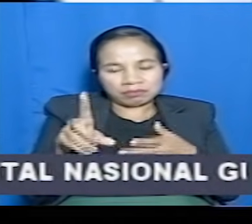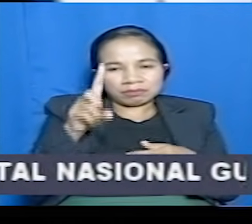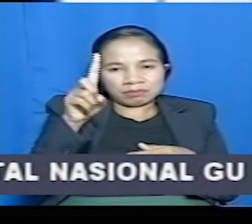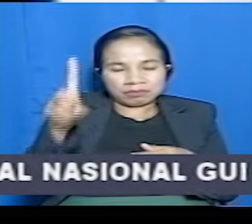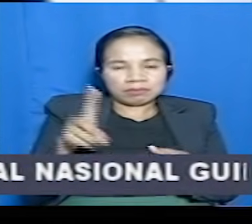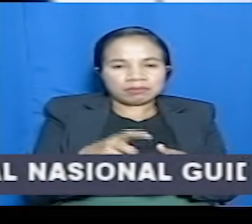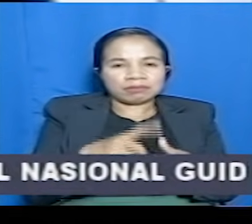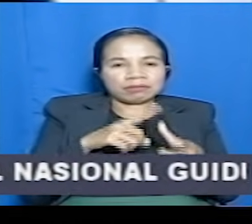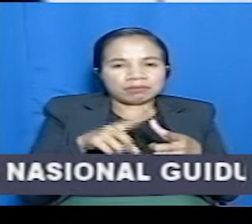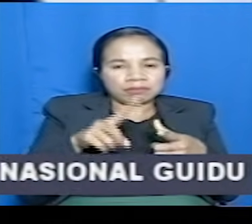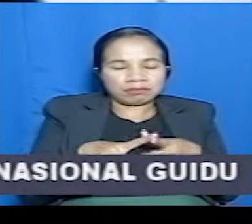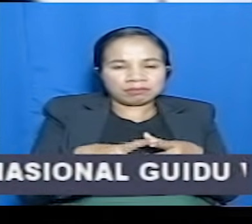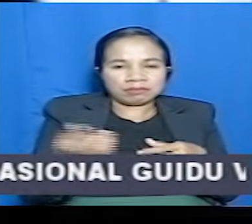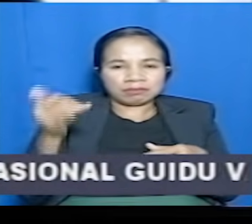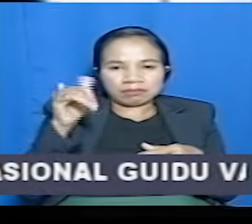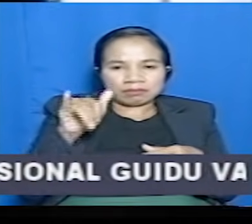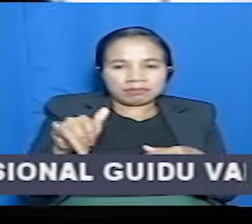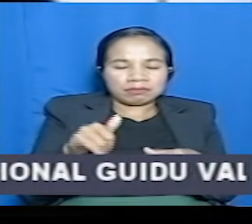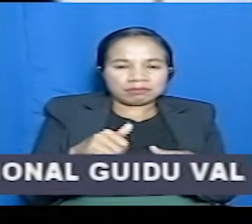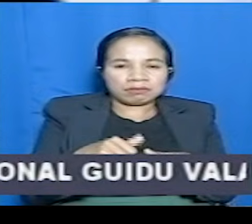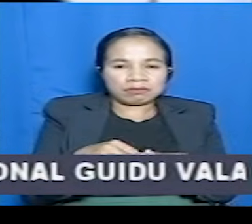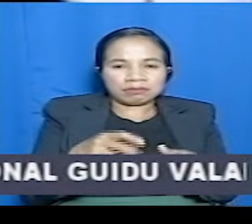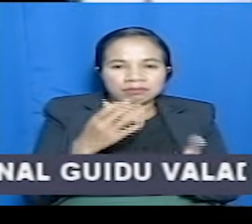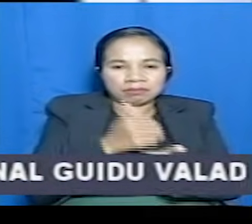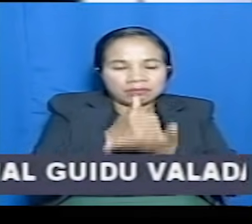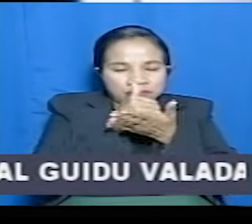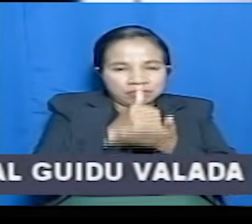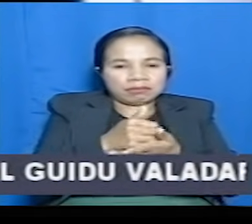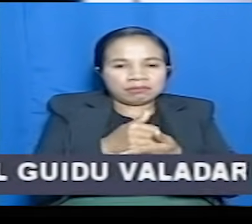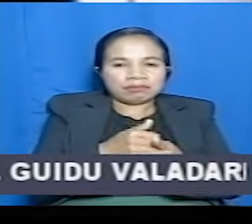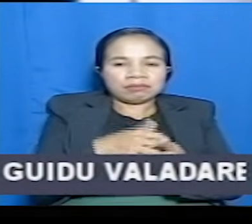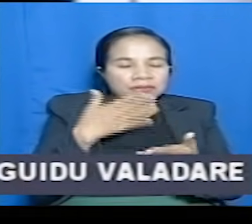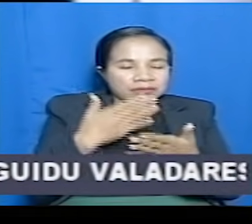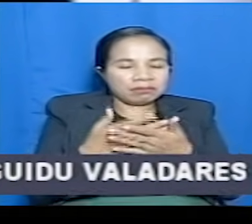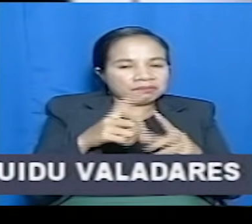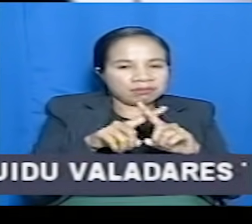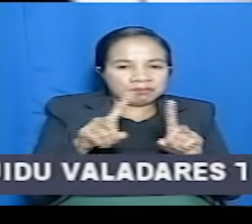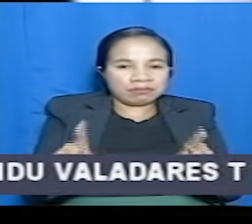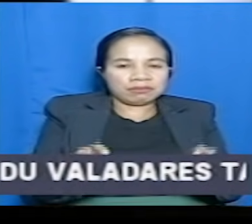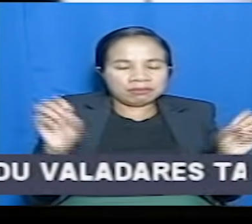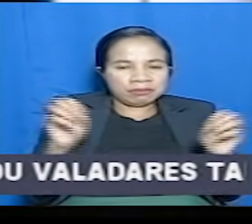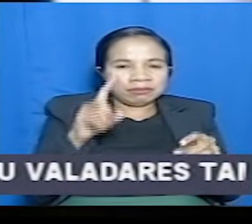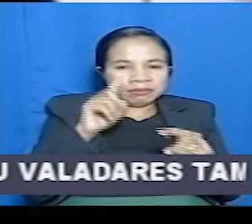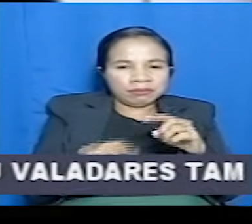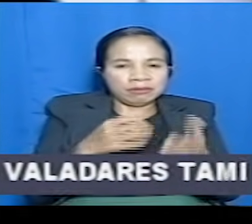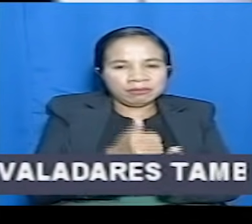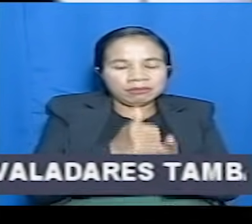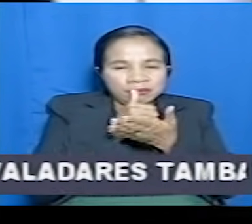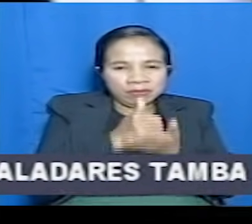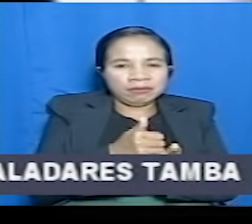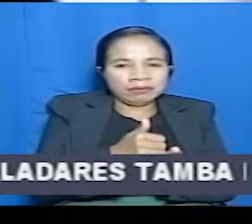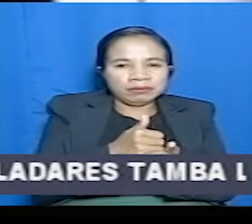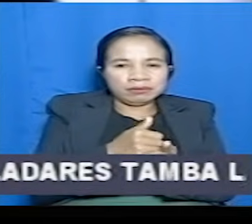e depois sira halo tratamento máximo mai be la consegue salva ni la ni